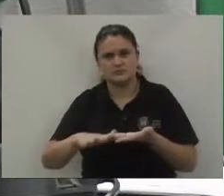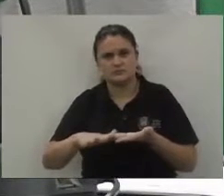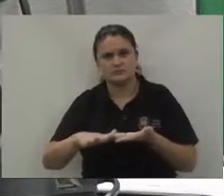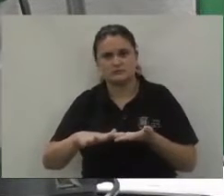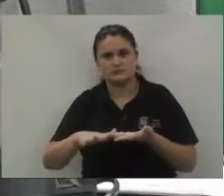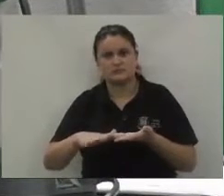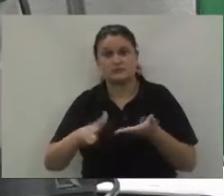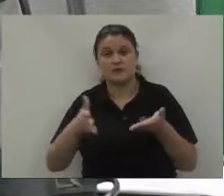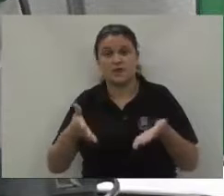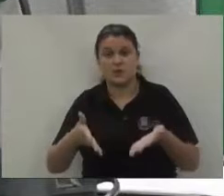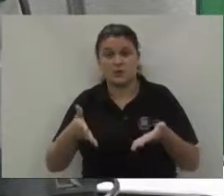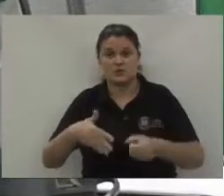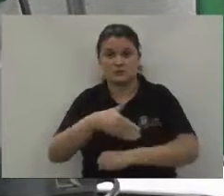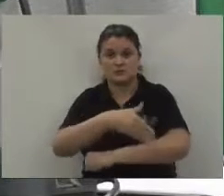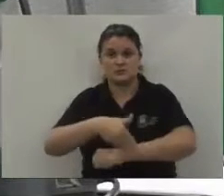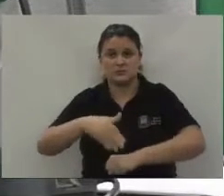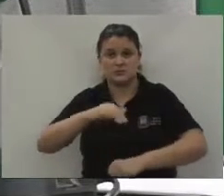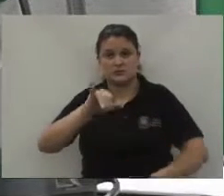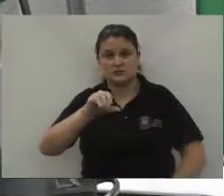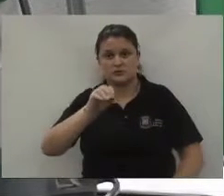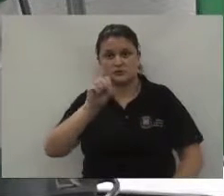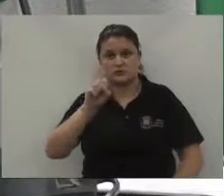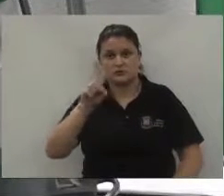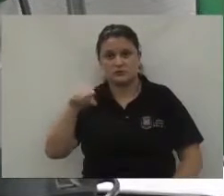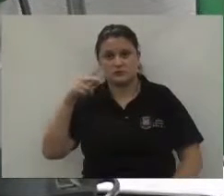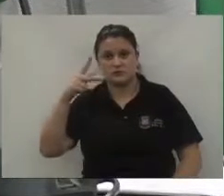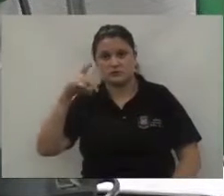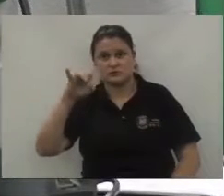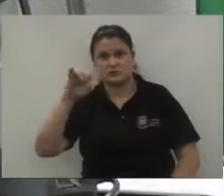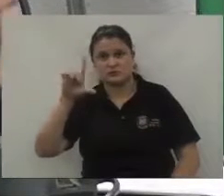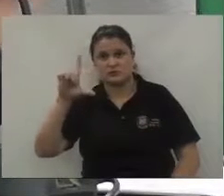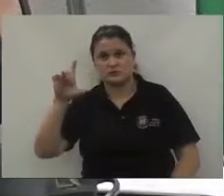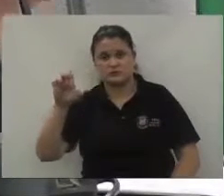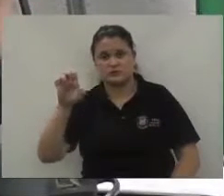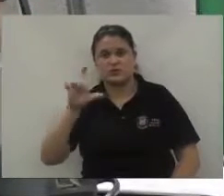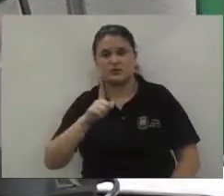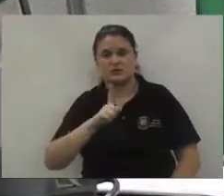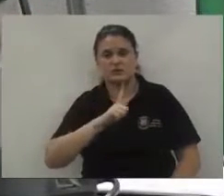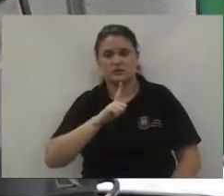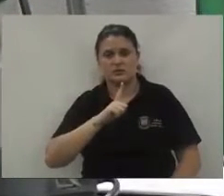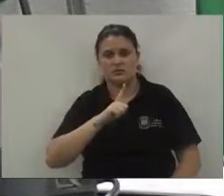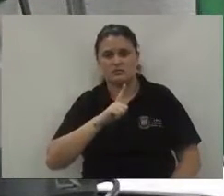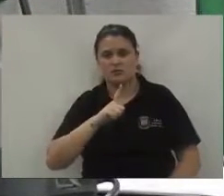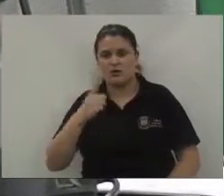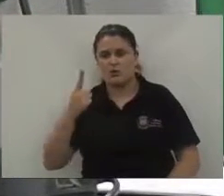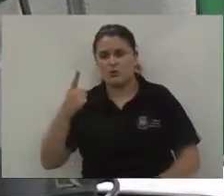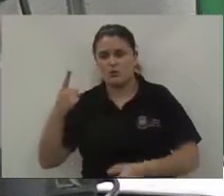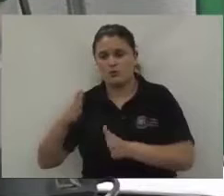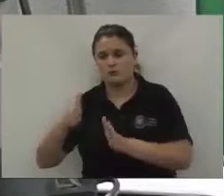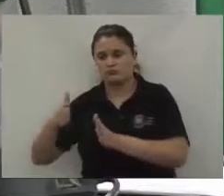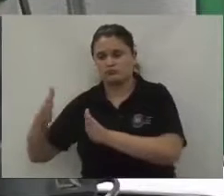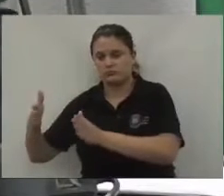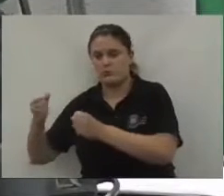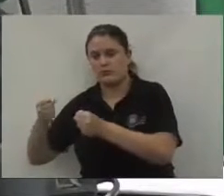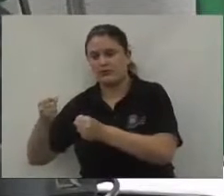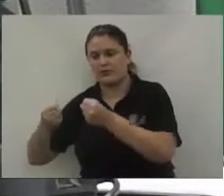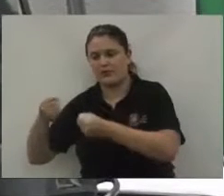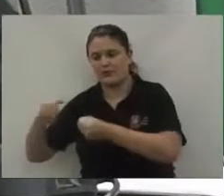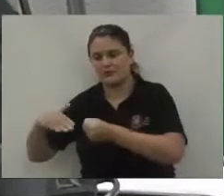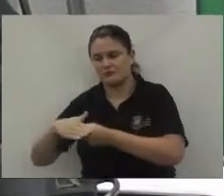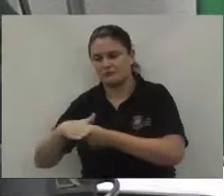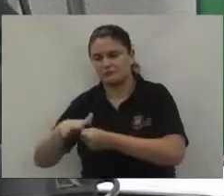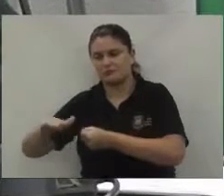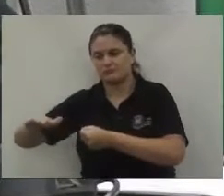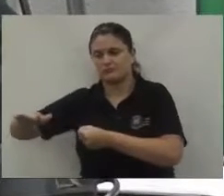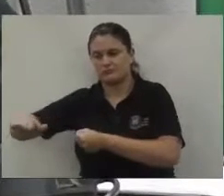ainda mais agora, ali na José Pioli, na Manuel Del Box, só tem um lado que pode estacionar. Só tem um lado que